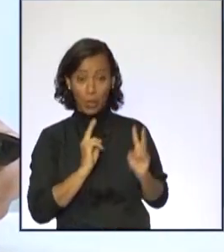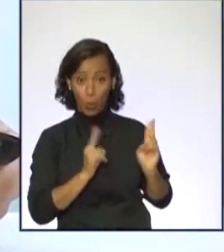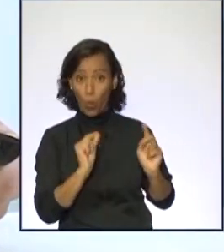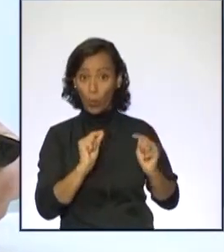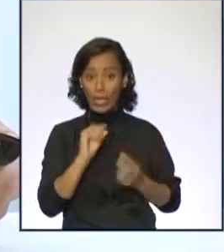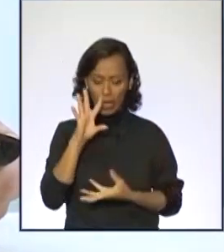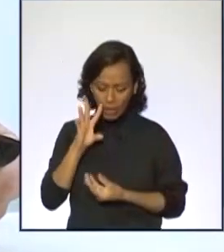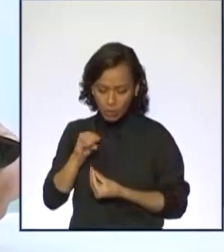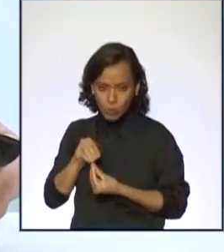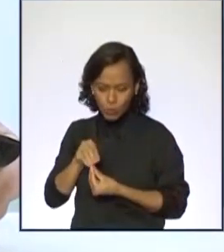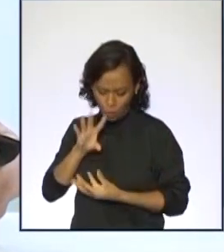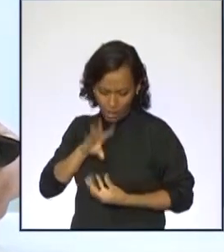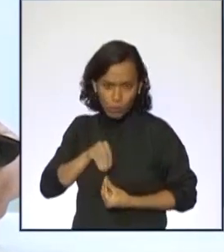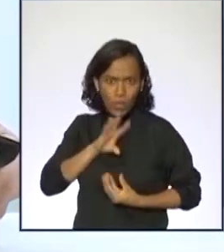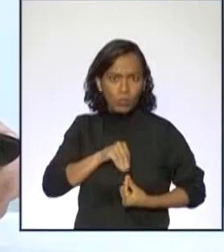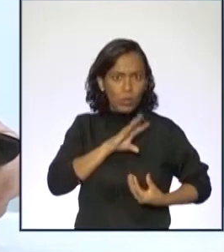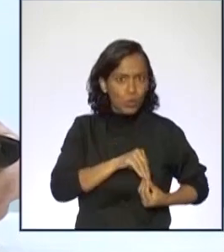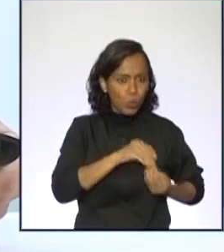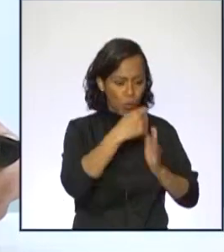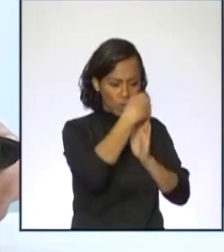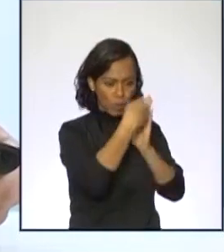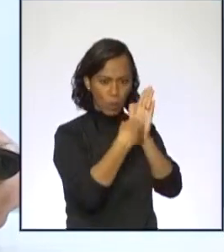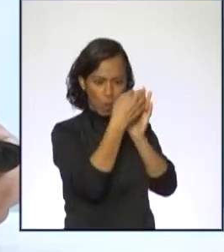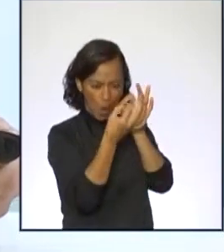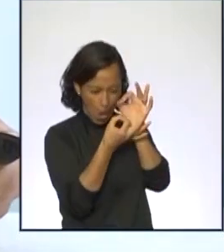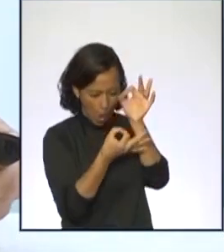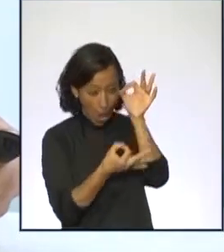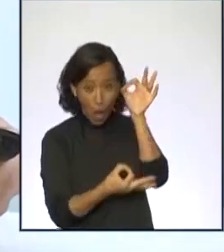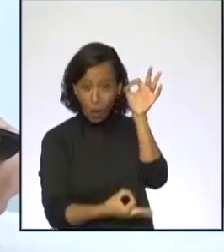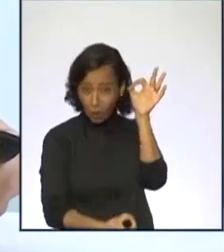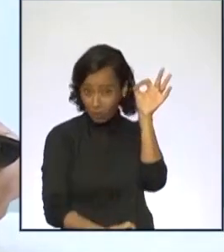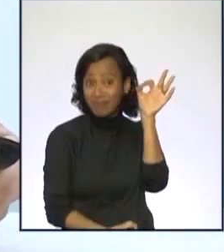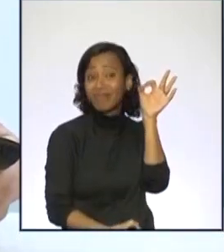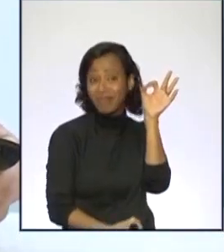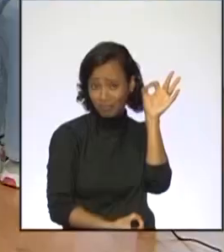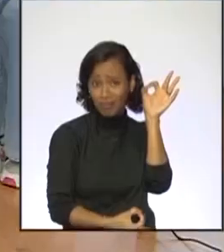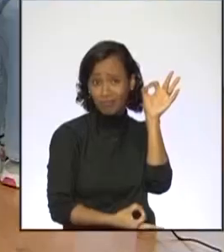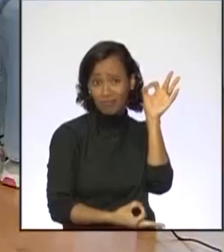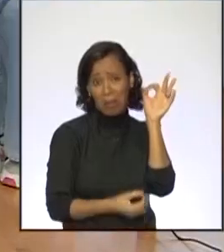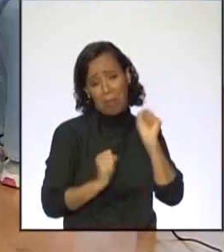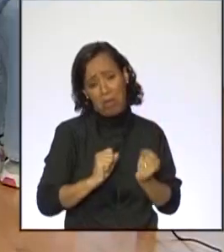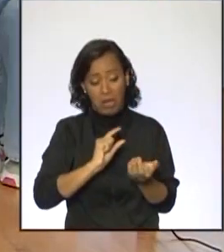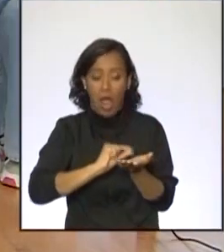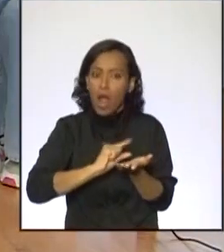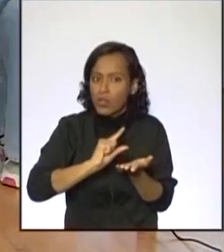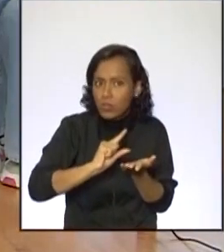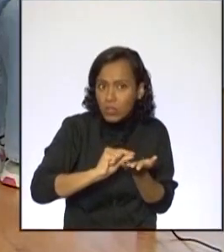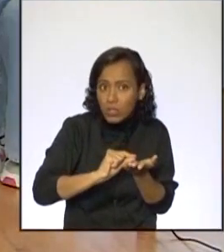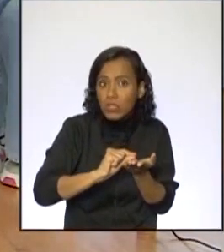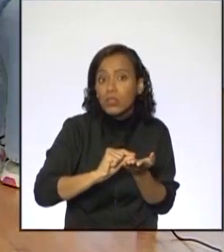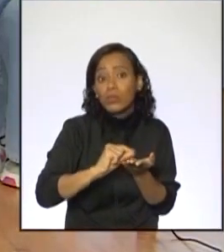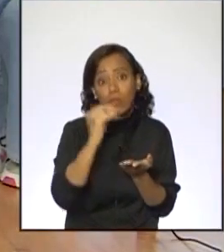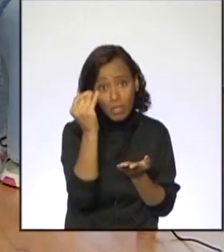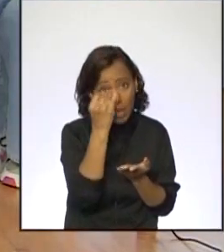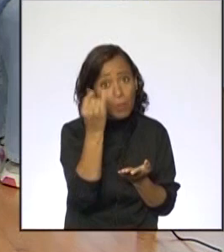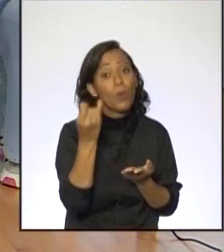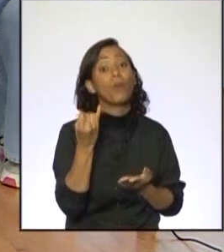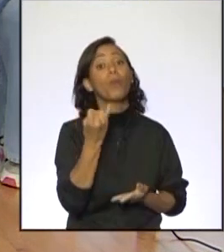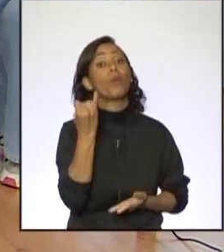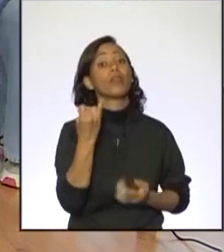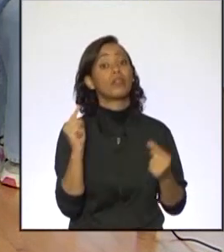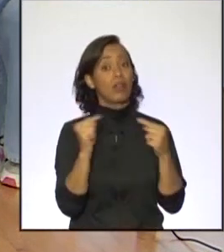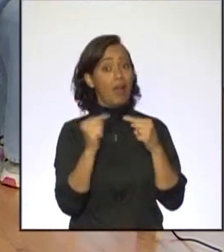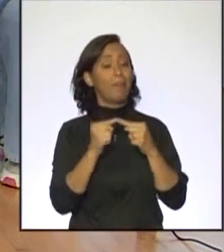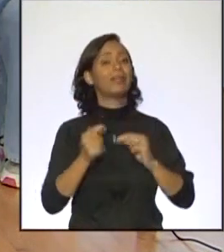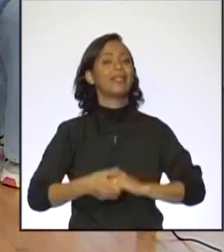de um texto maior. Exatamente. Uma grande maior, né? Sempre a dúvida quando a gente pede um resumo para vocês,